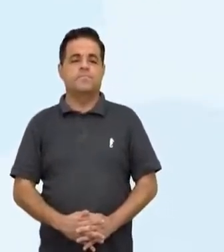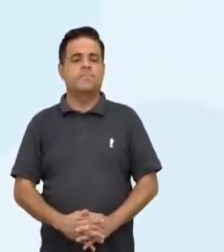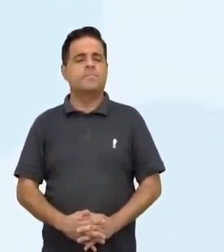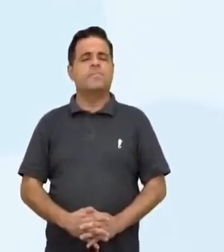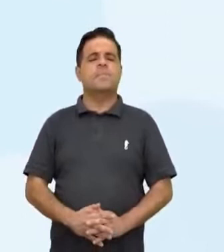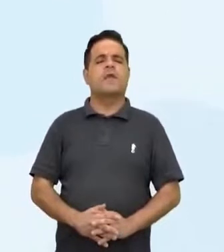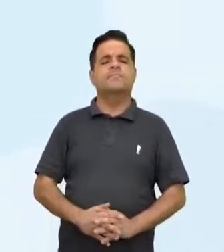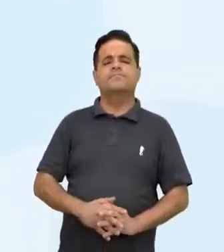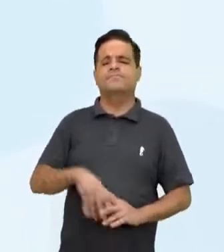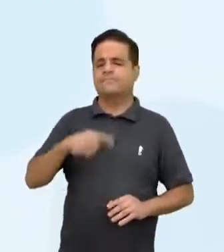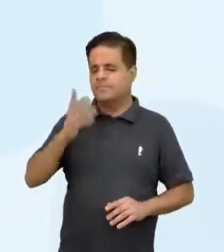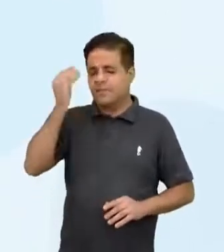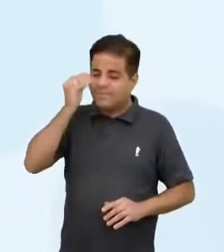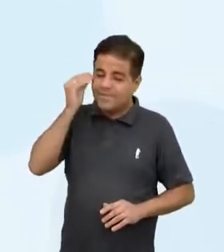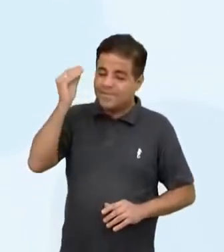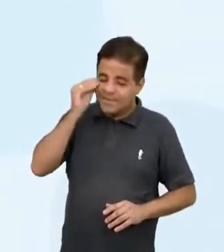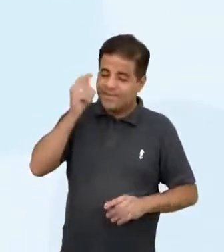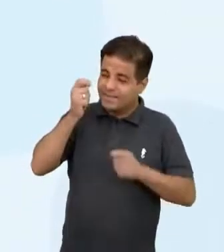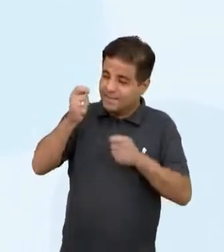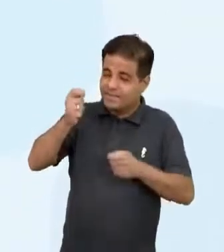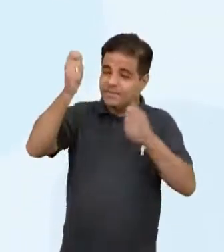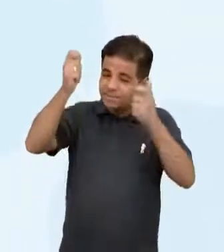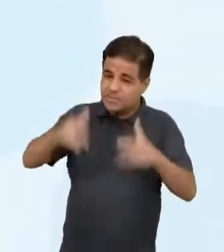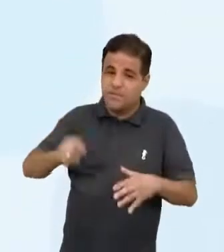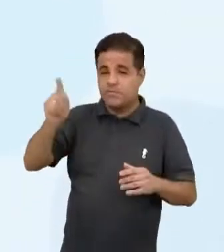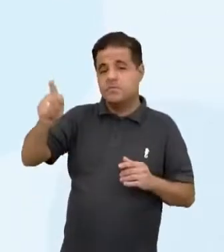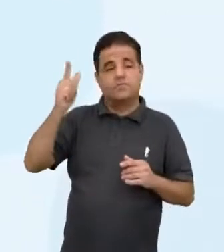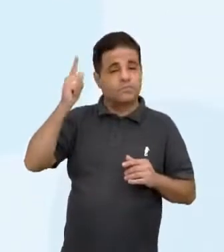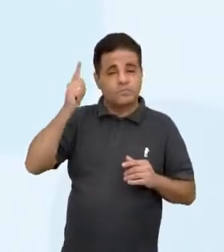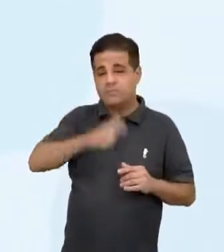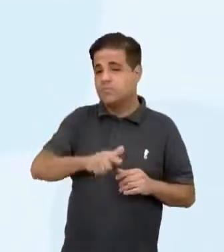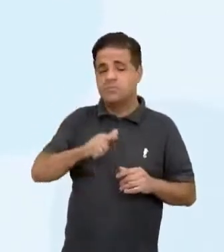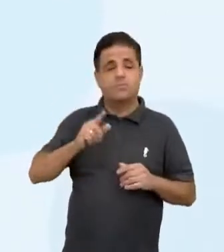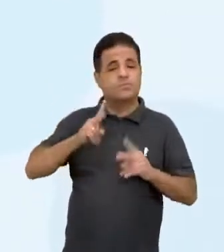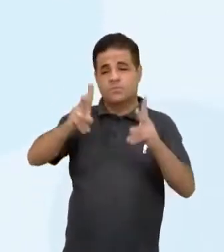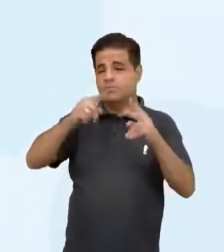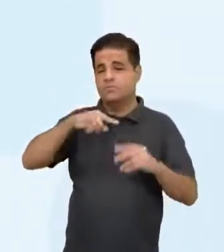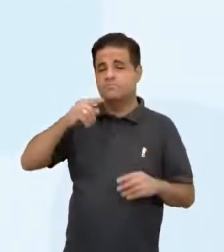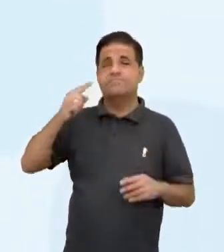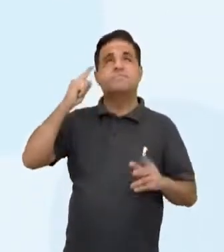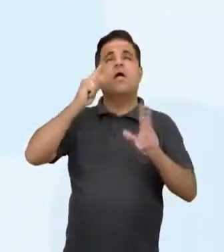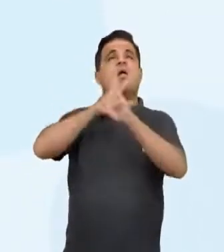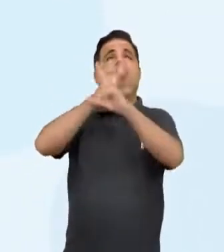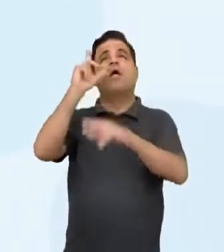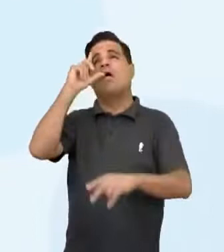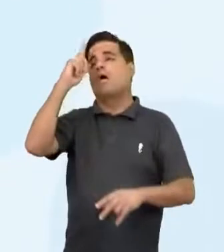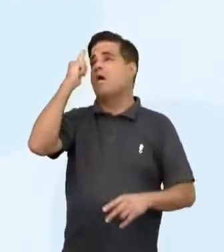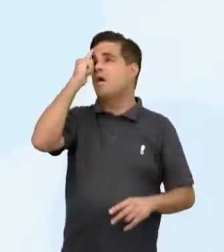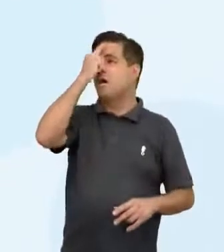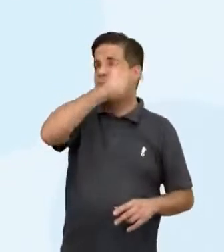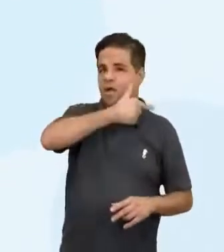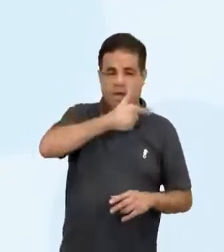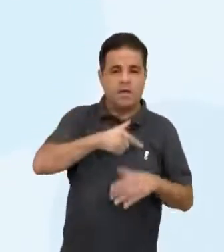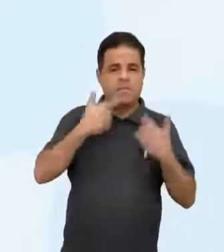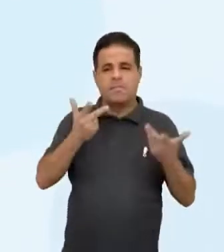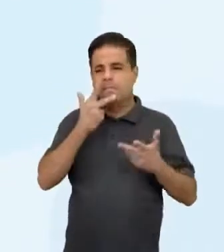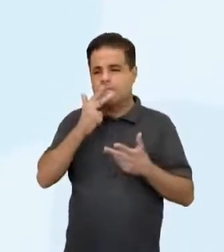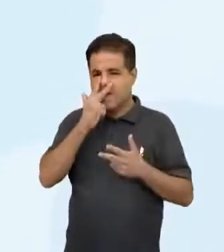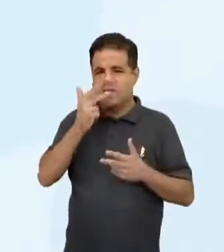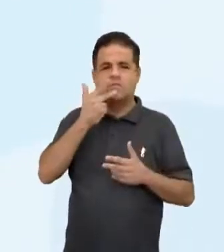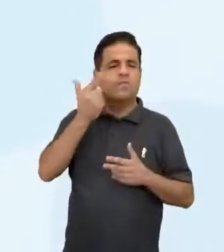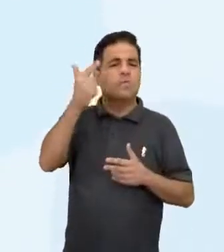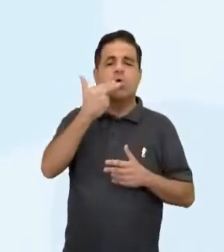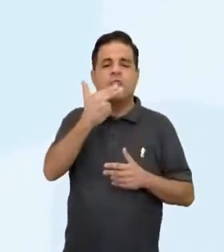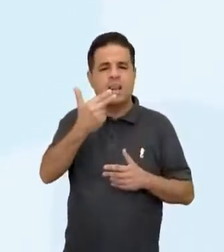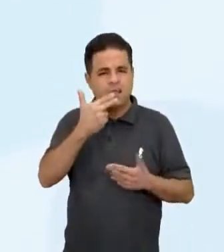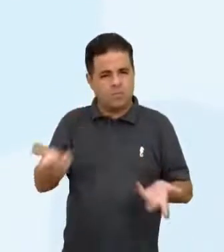fato que, por mais que eu insista, você continua com seus devaneios como se eu estivesse falando outra